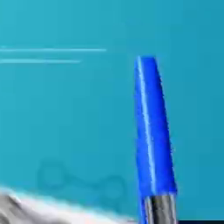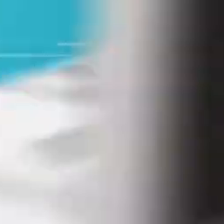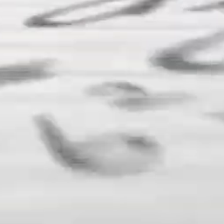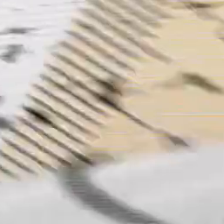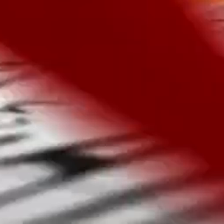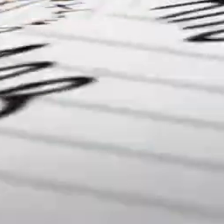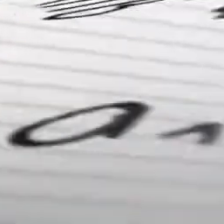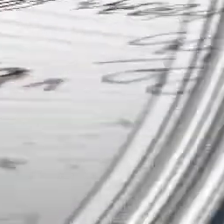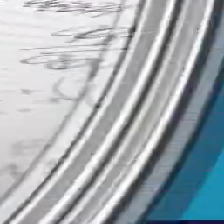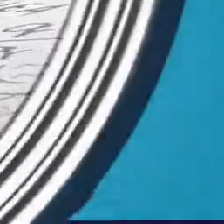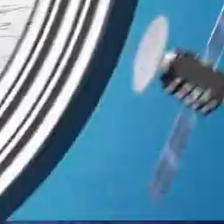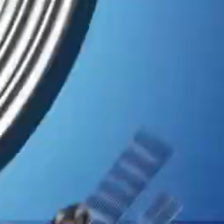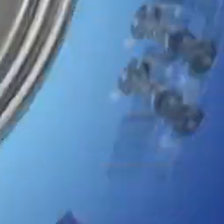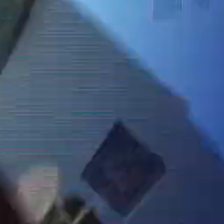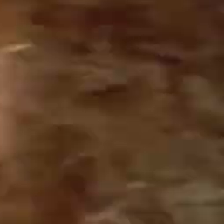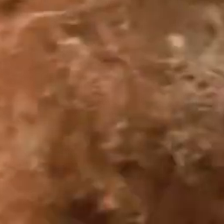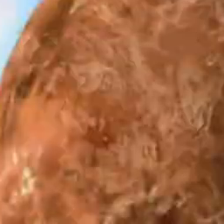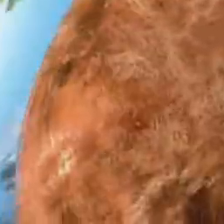Música